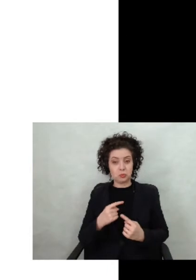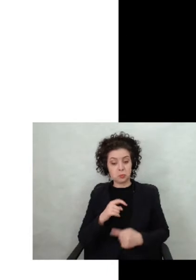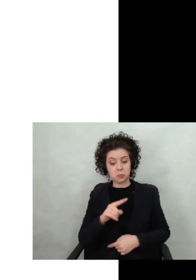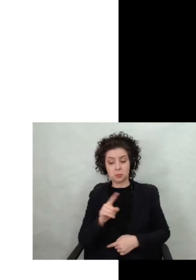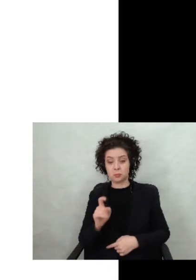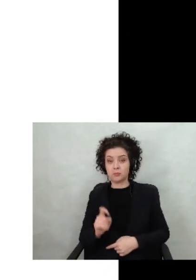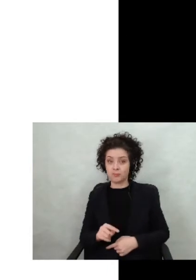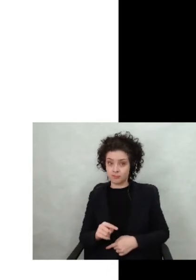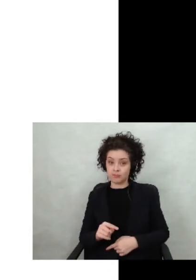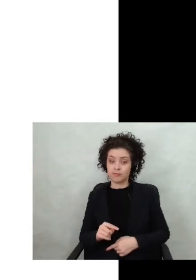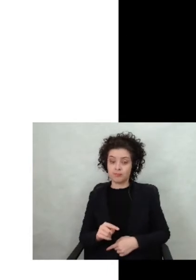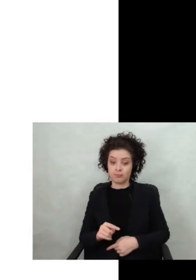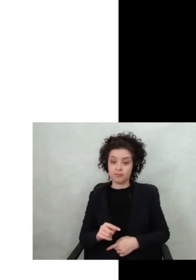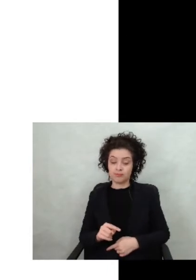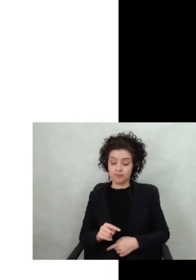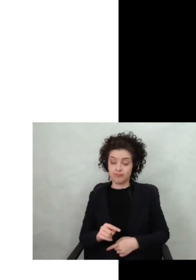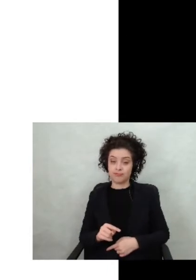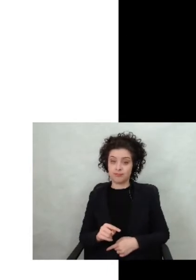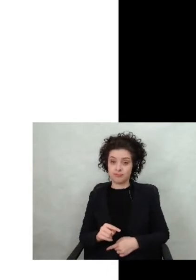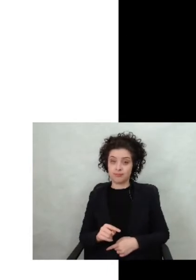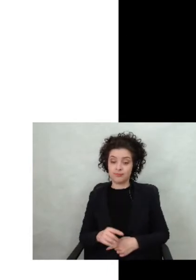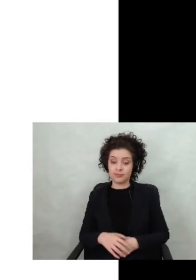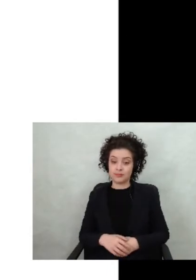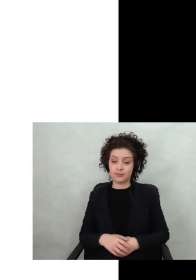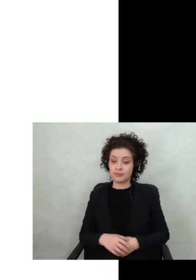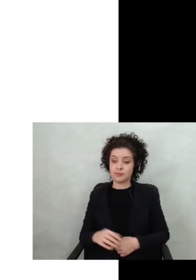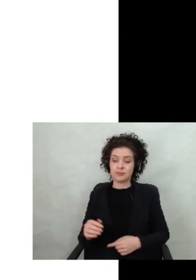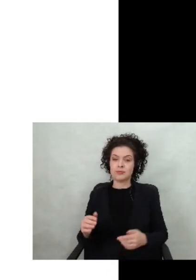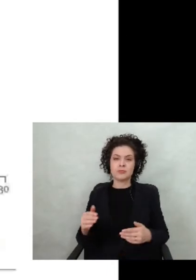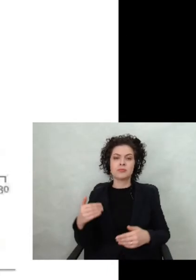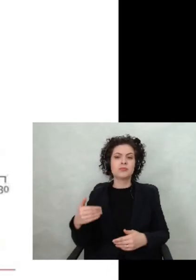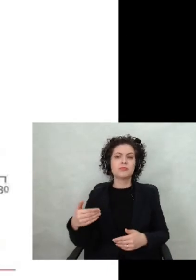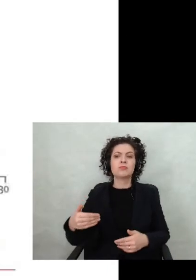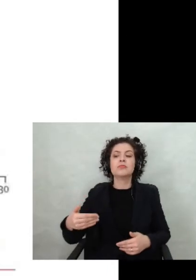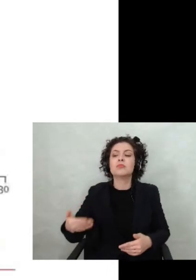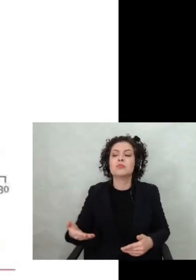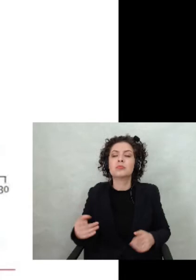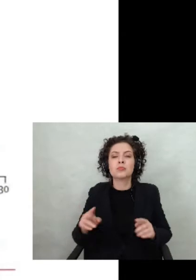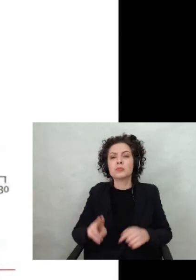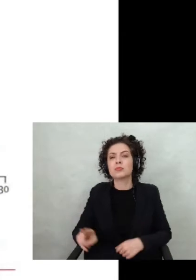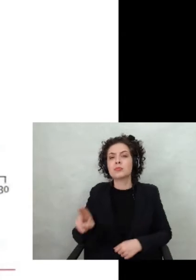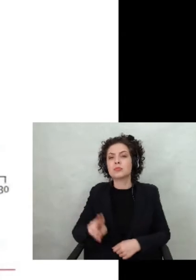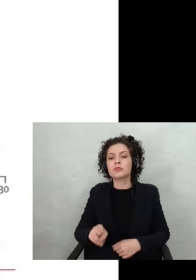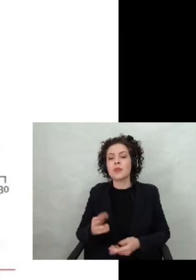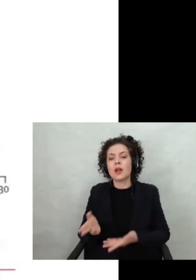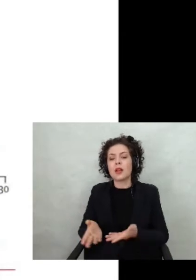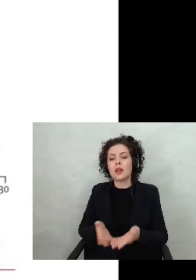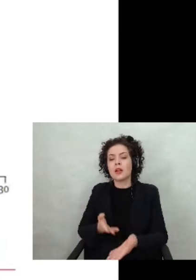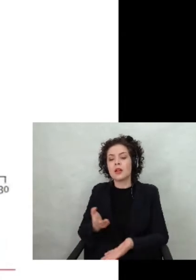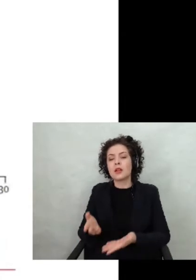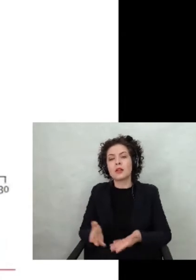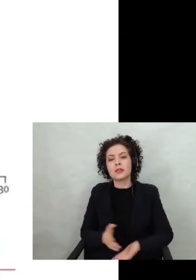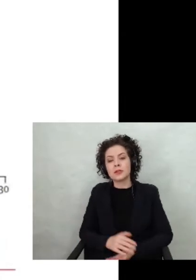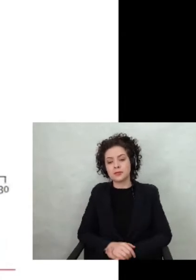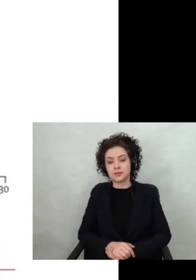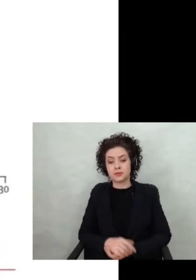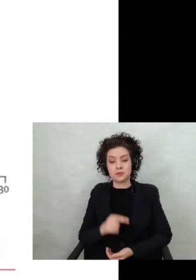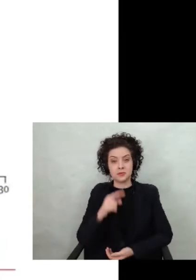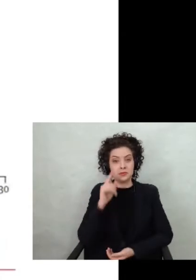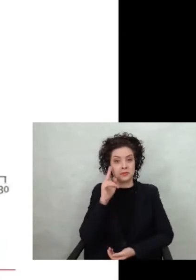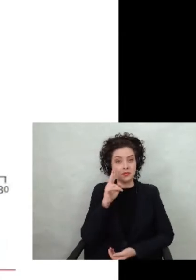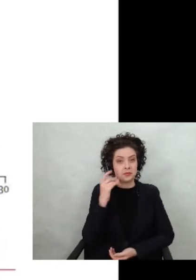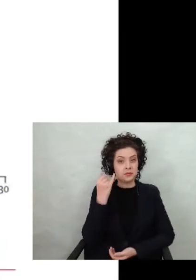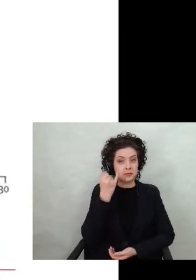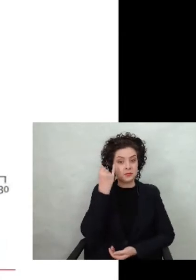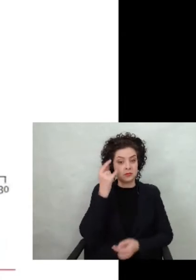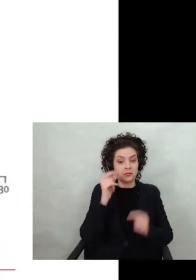resposta. E quando a gente deve utilizar essa terapia? Aqui é importante relembrar um aspecto que é